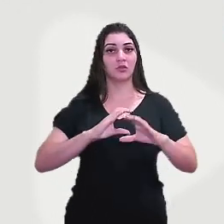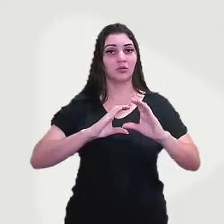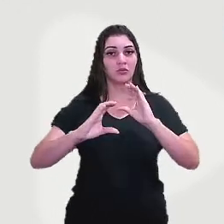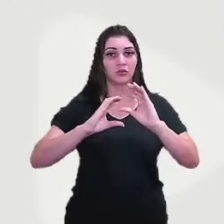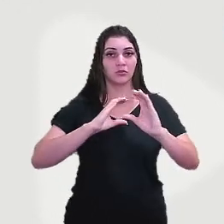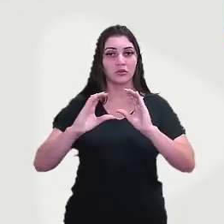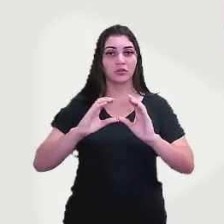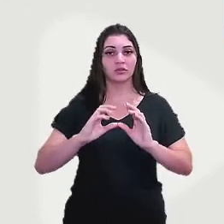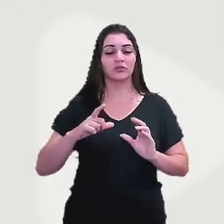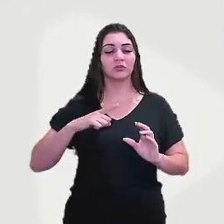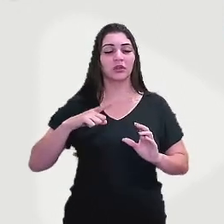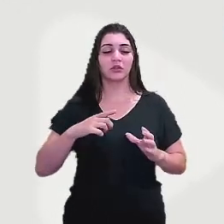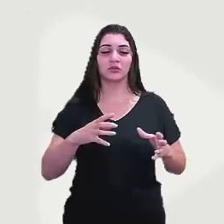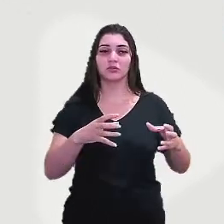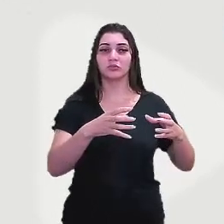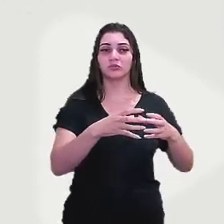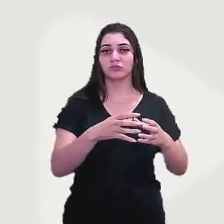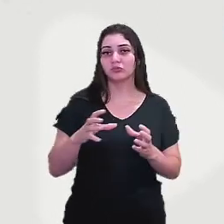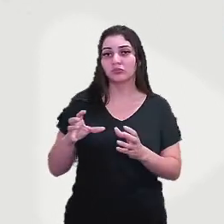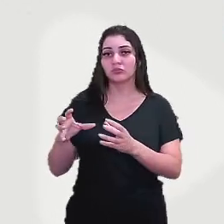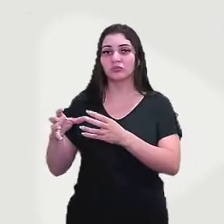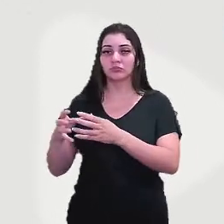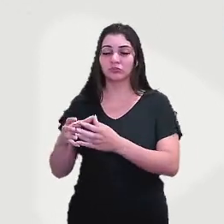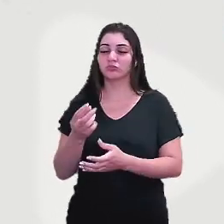são divididos em dois grupos: